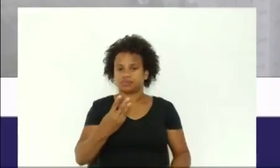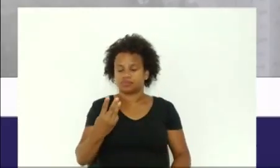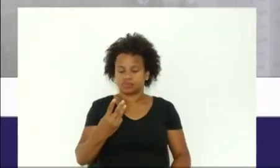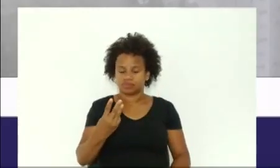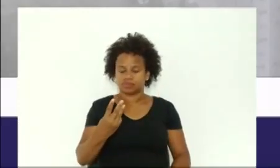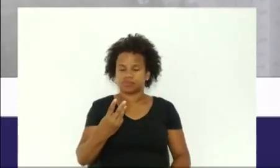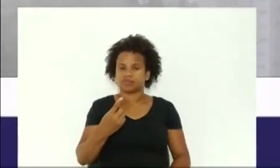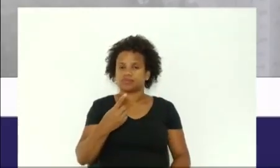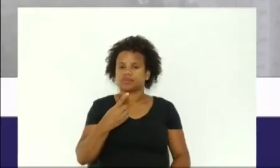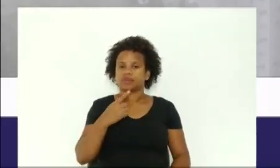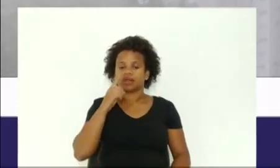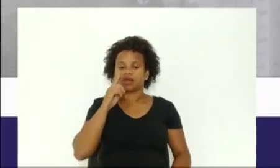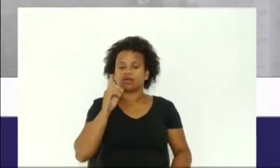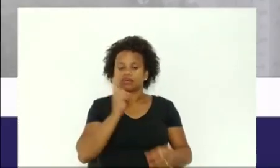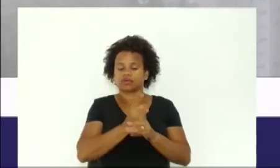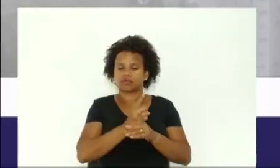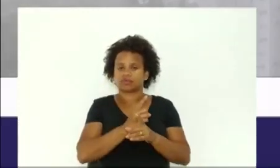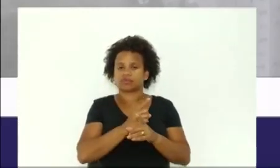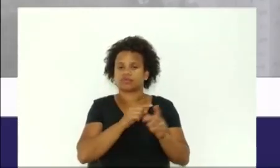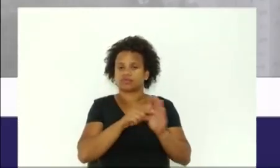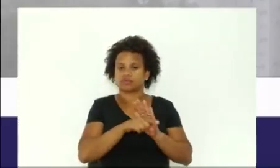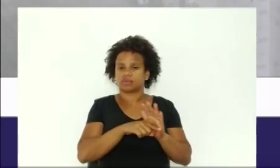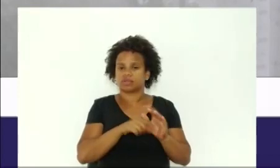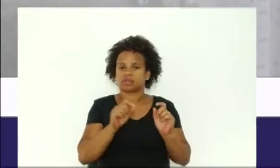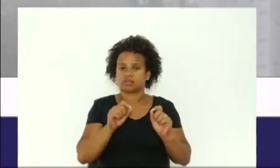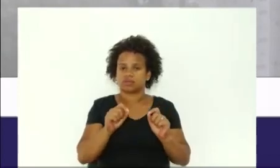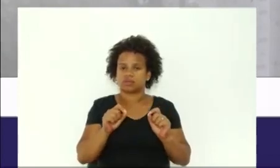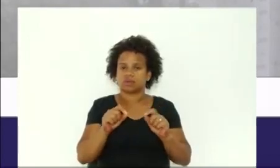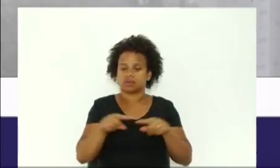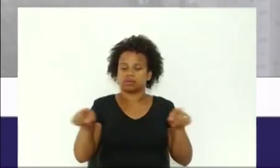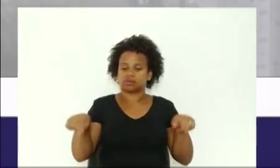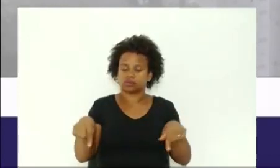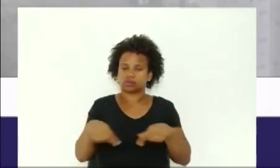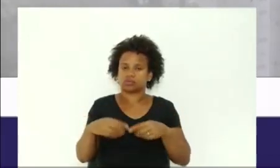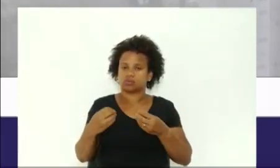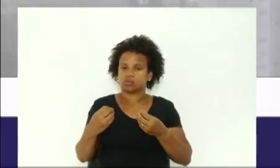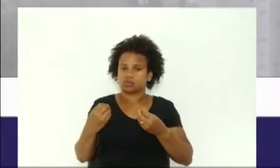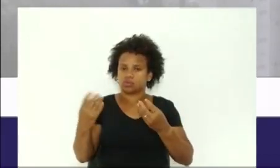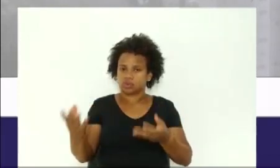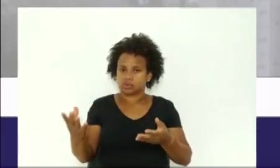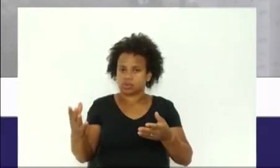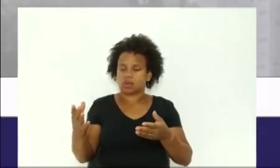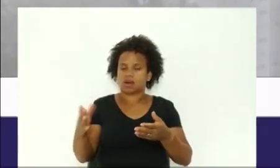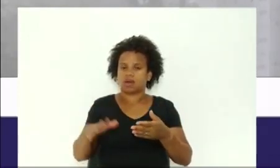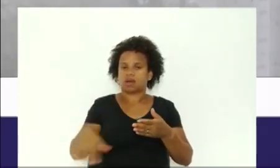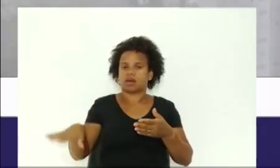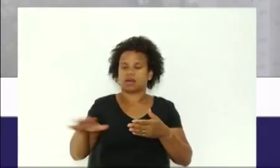verifica-se assim que a doação de referida área ao município